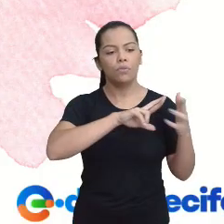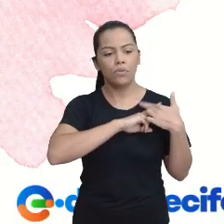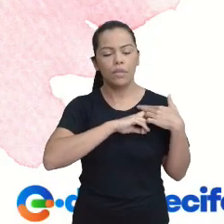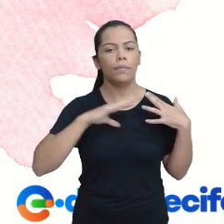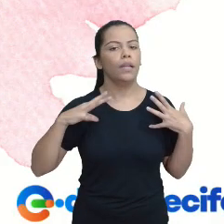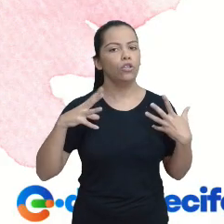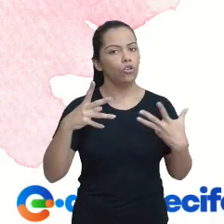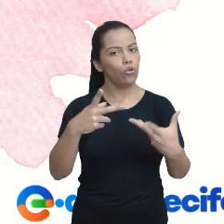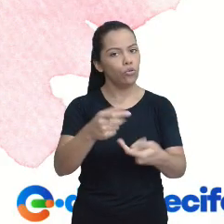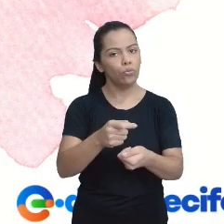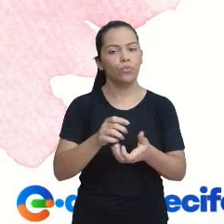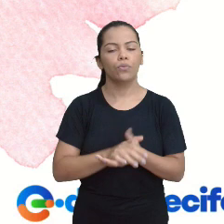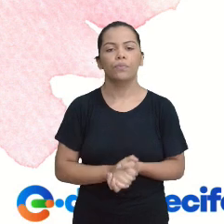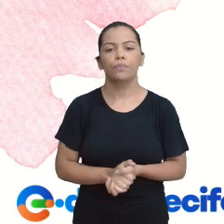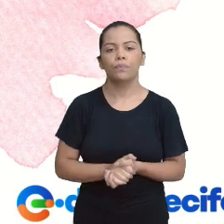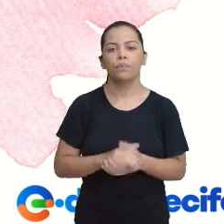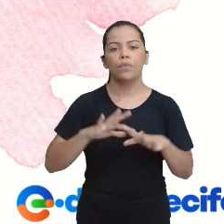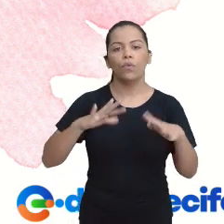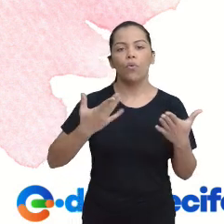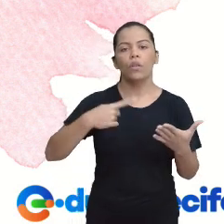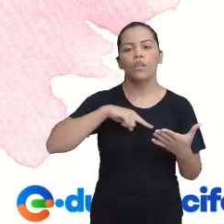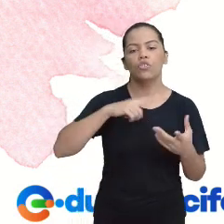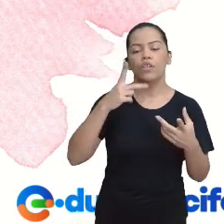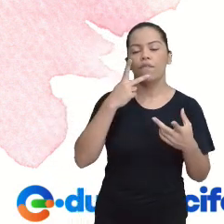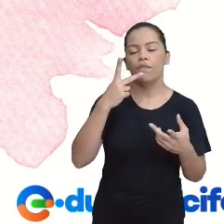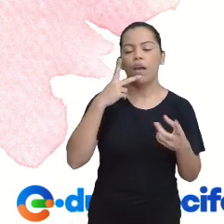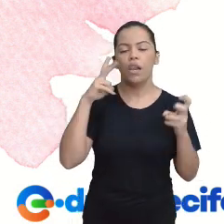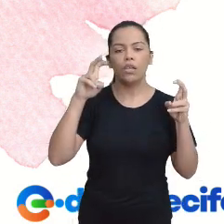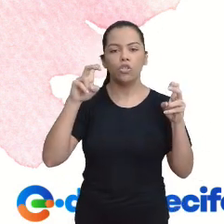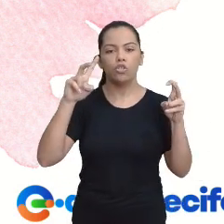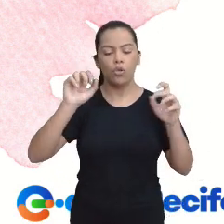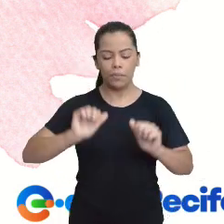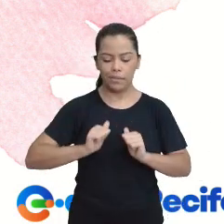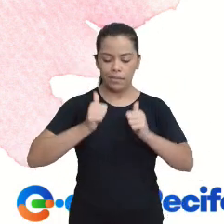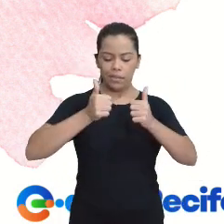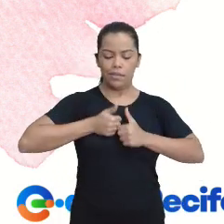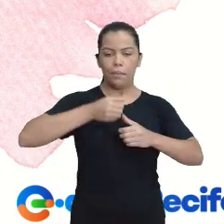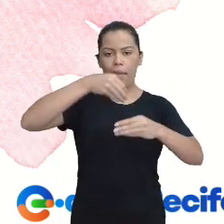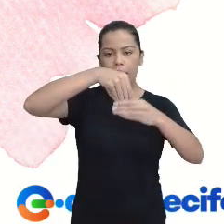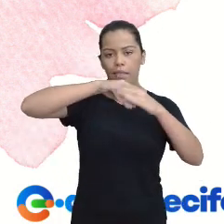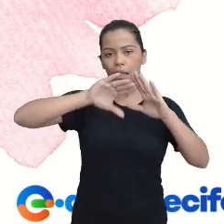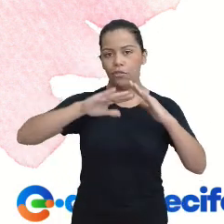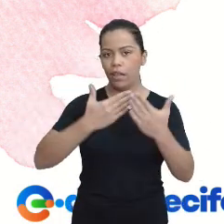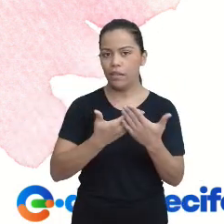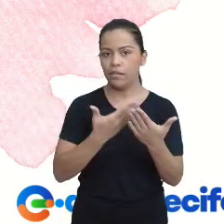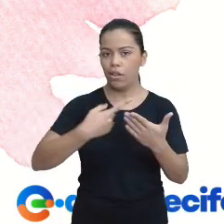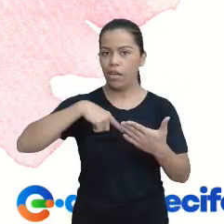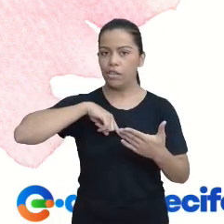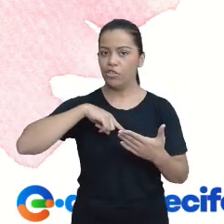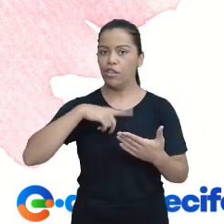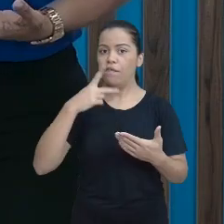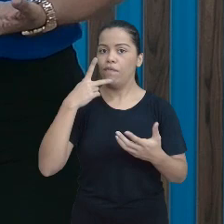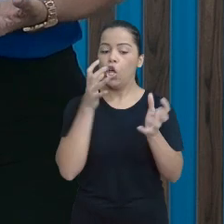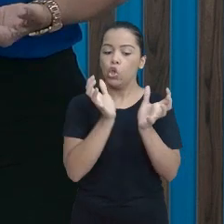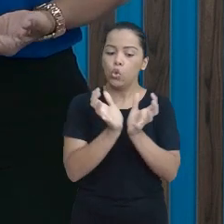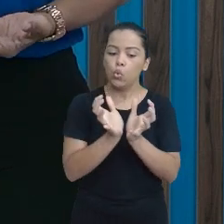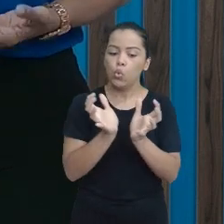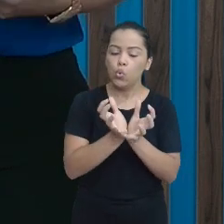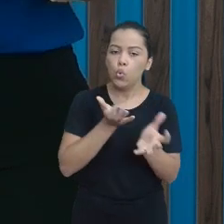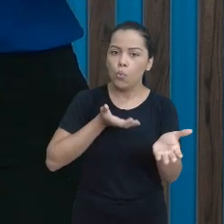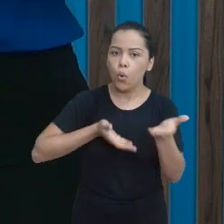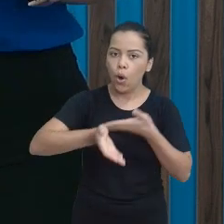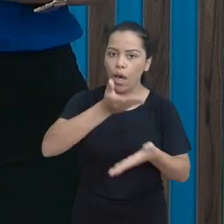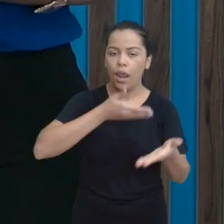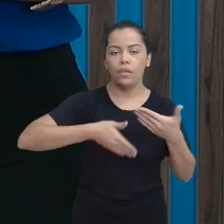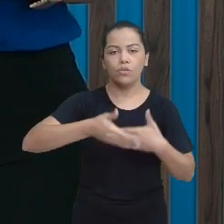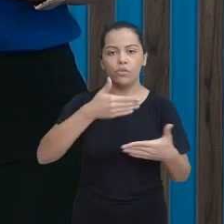Então, quando a gente fala de trabalhar bem-estar na escola, a gente fala da equipe envolvida,